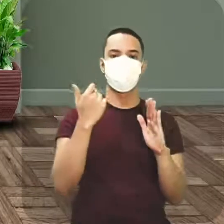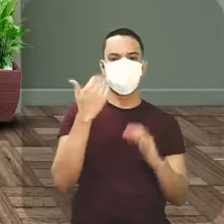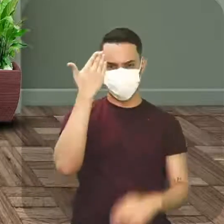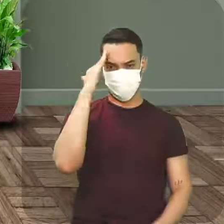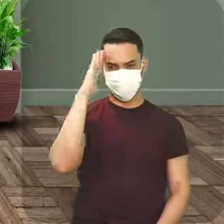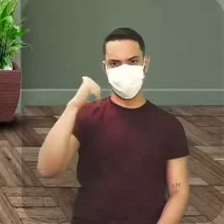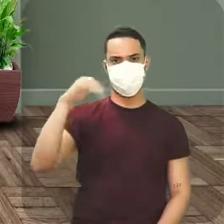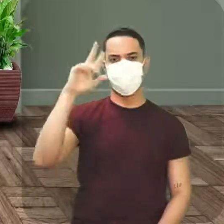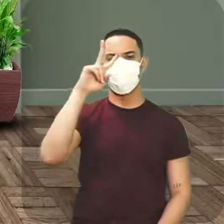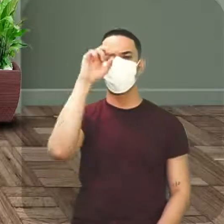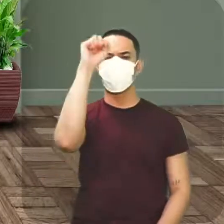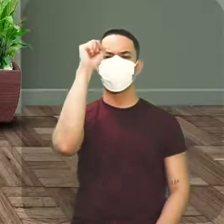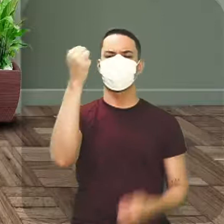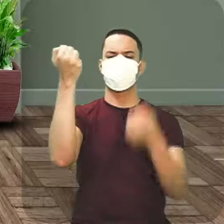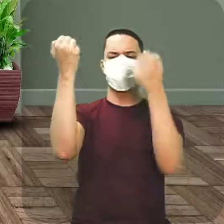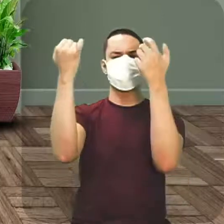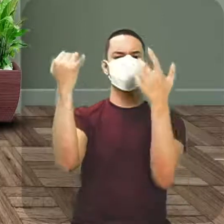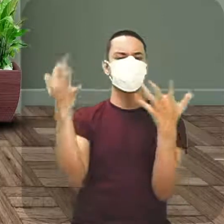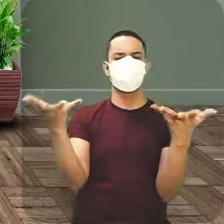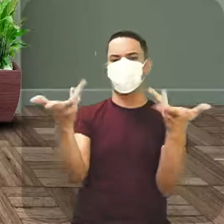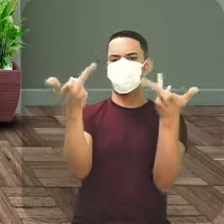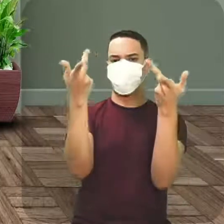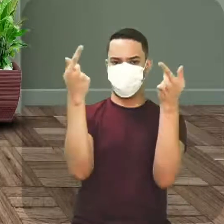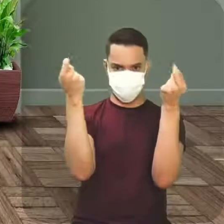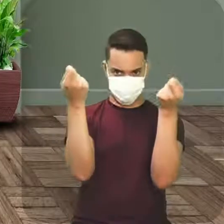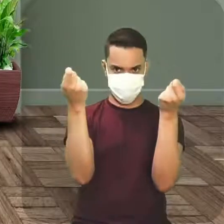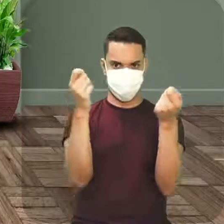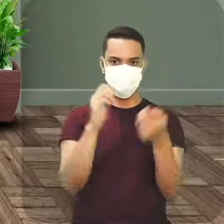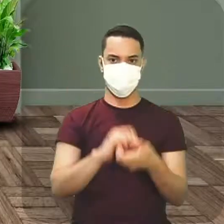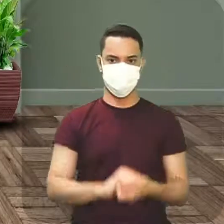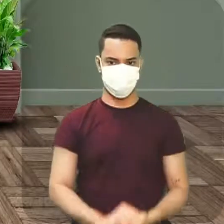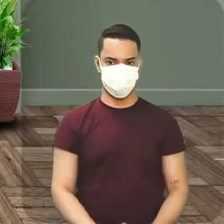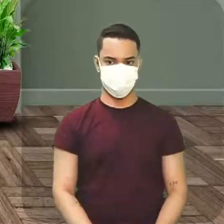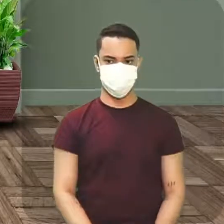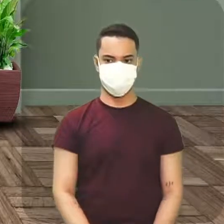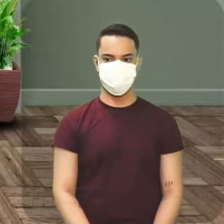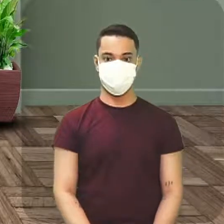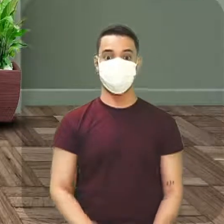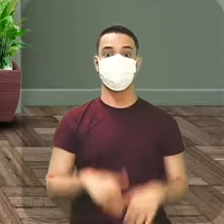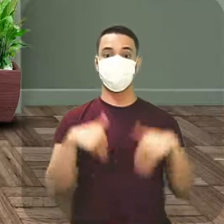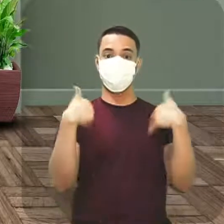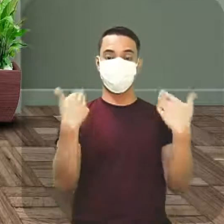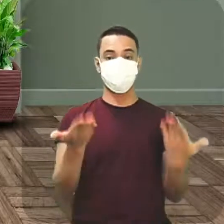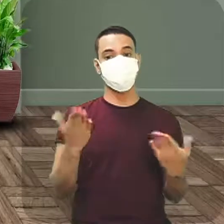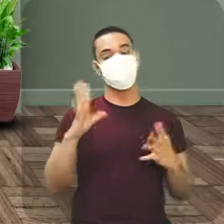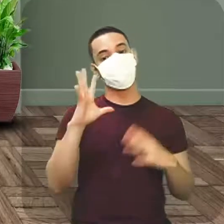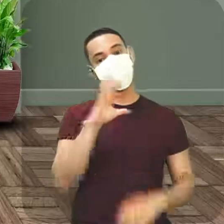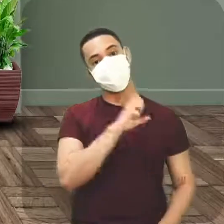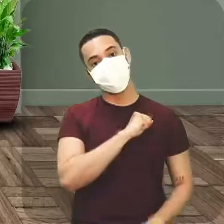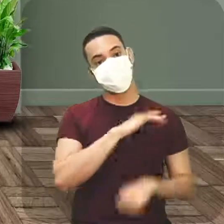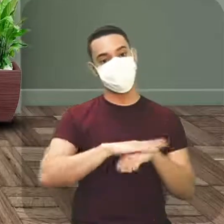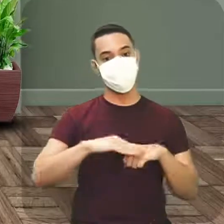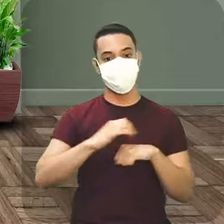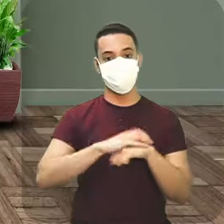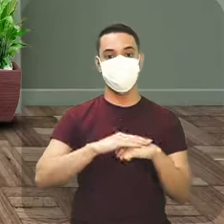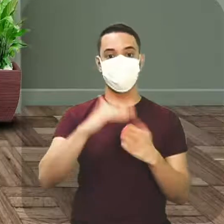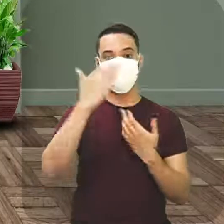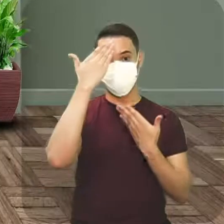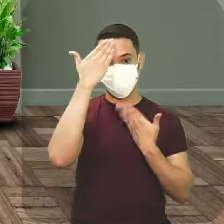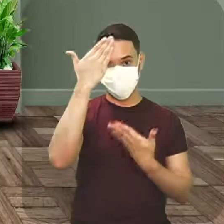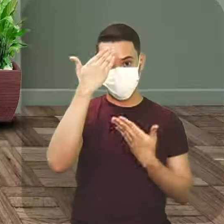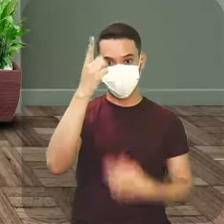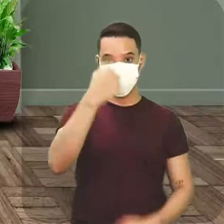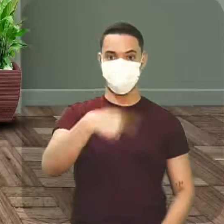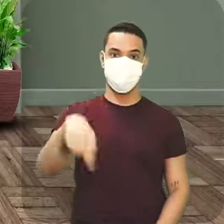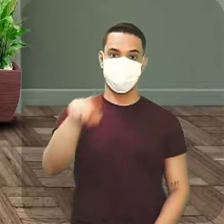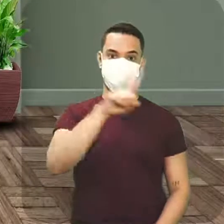dar uma força positiva, melhor dizendo, tá bom? Então, meus queridos, muito obrigada pela